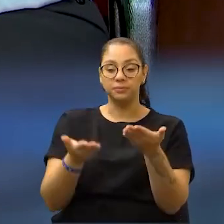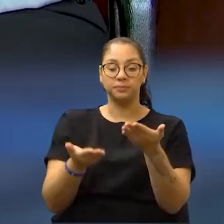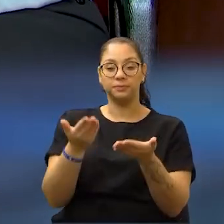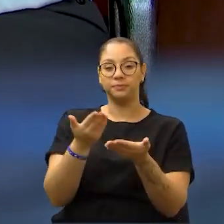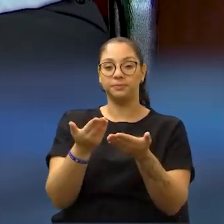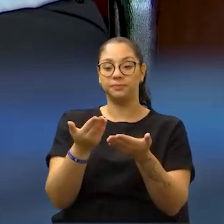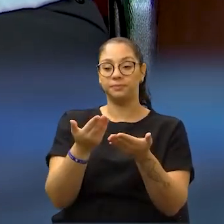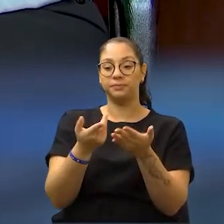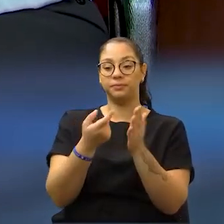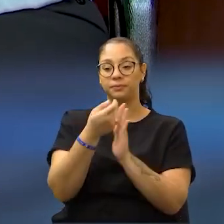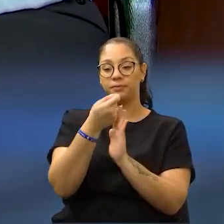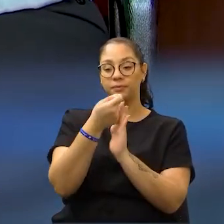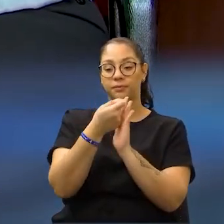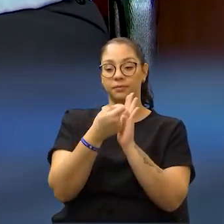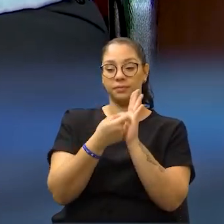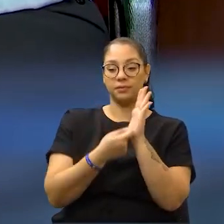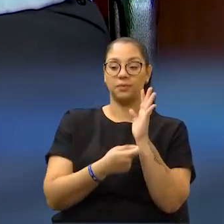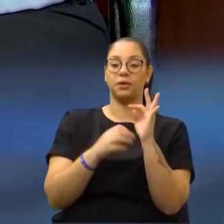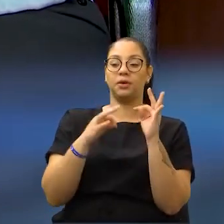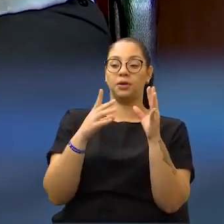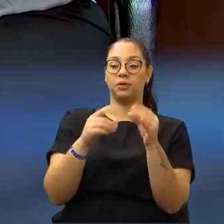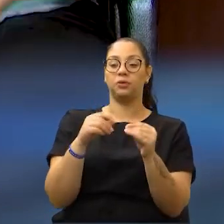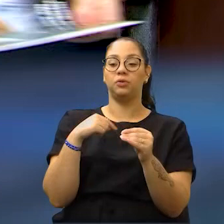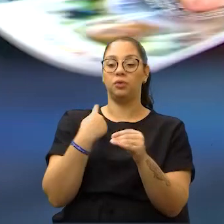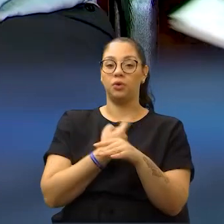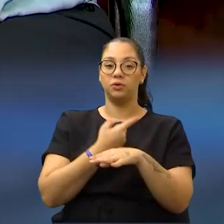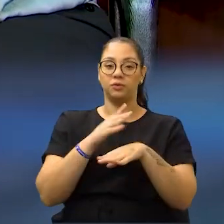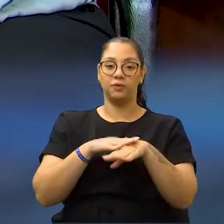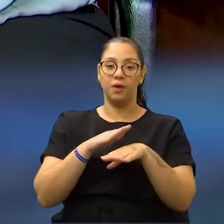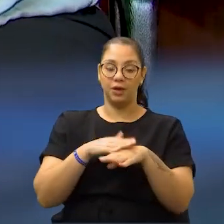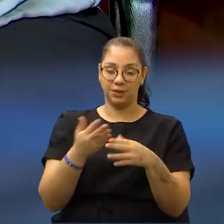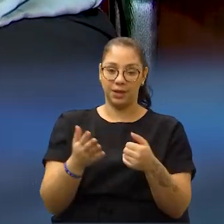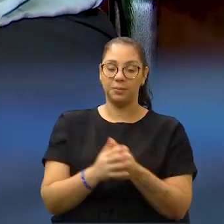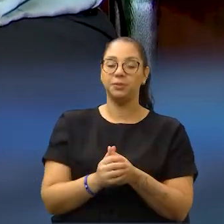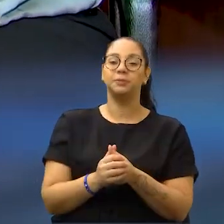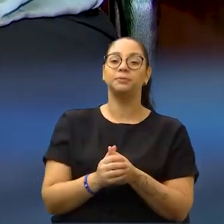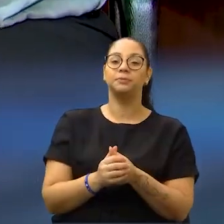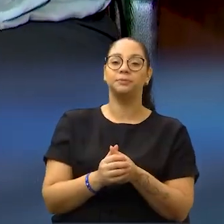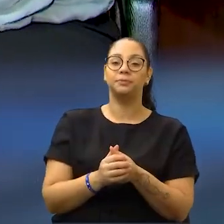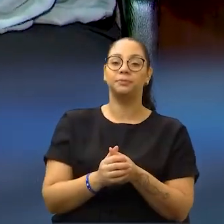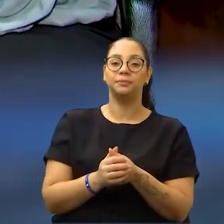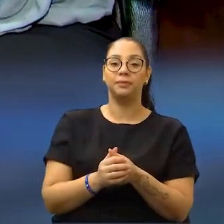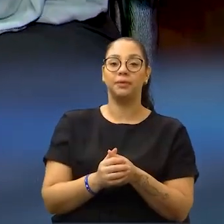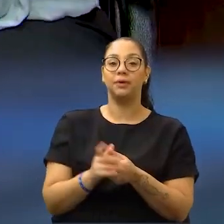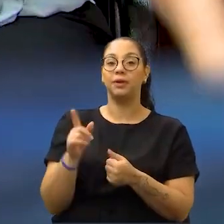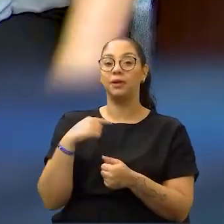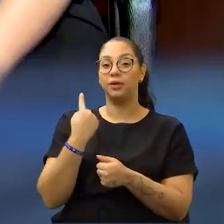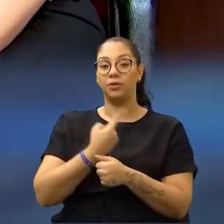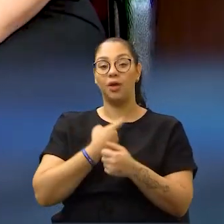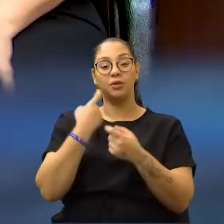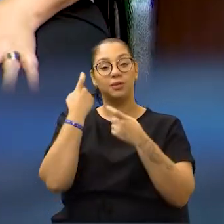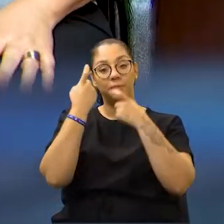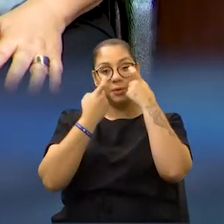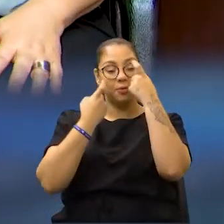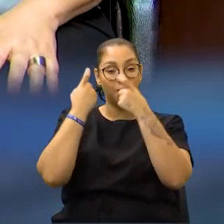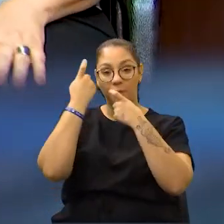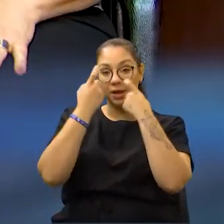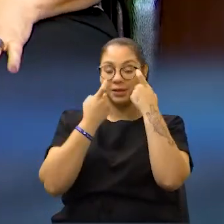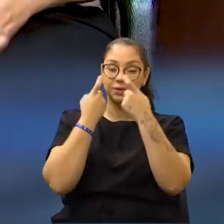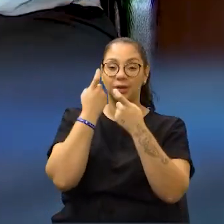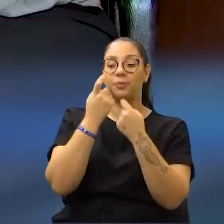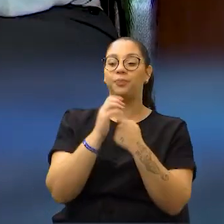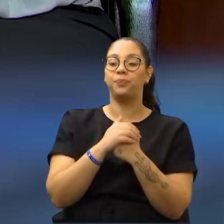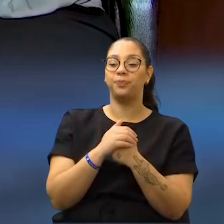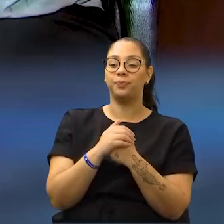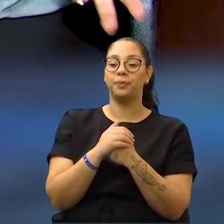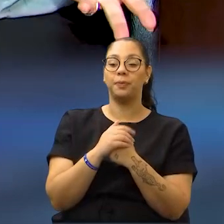um grande relatório de tudo que nós fazemos. E nós temos assim essa preocupação,